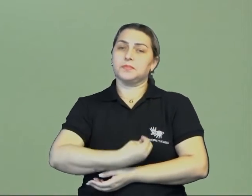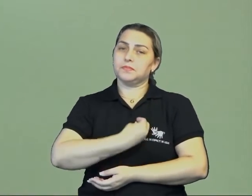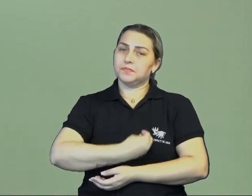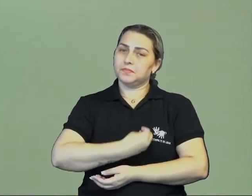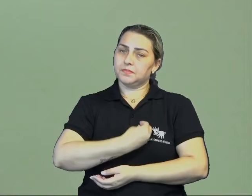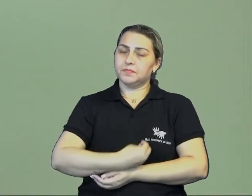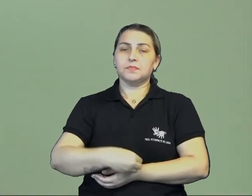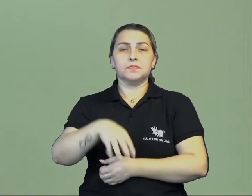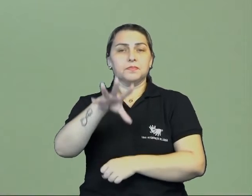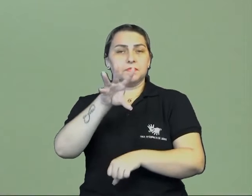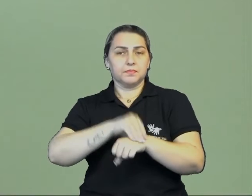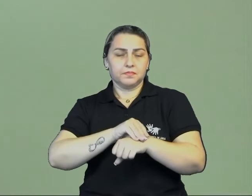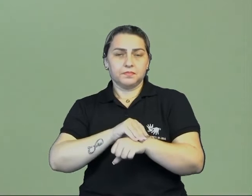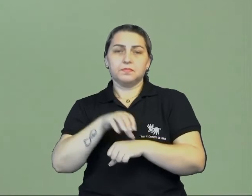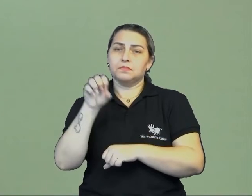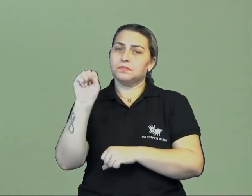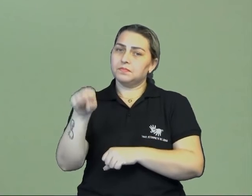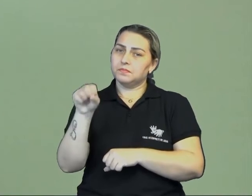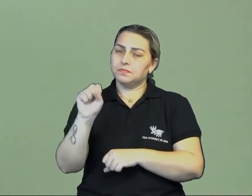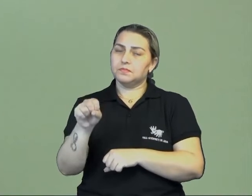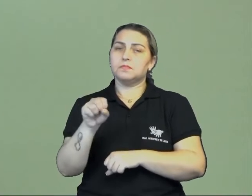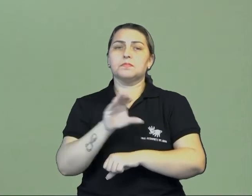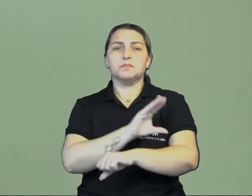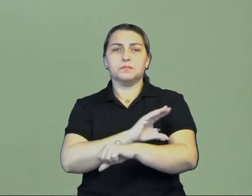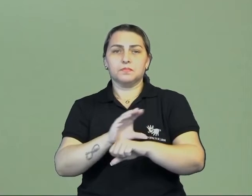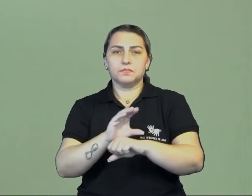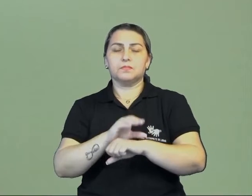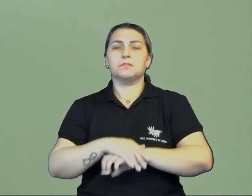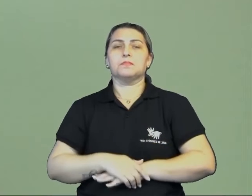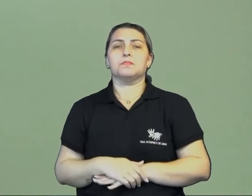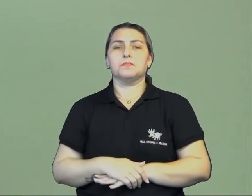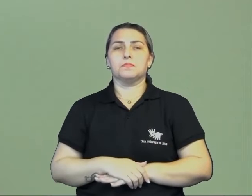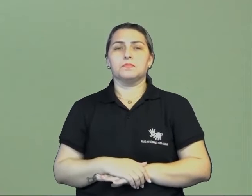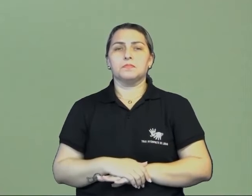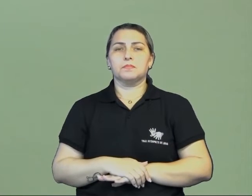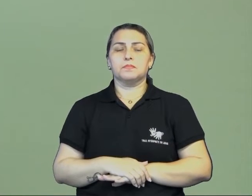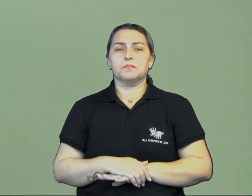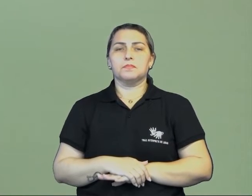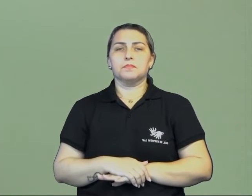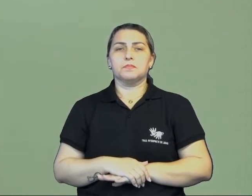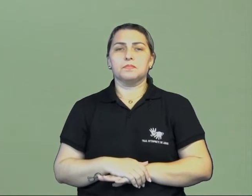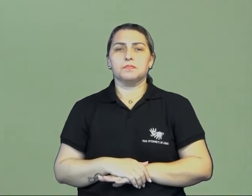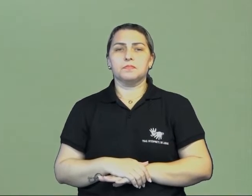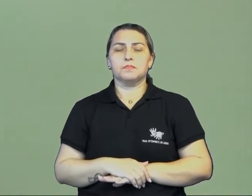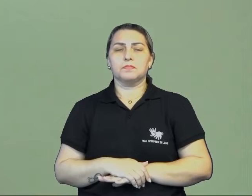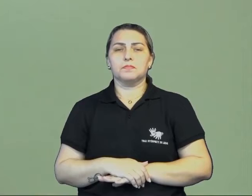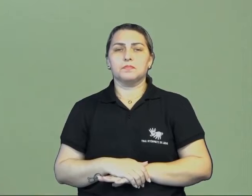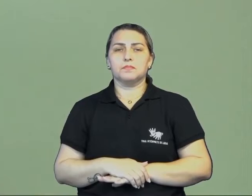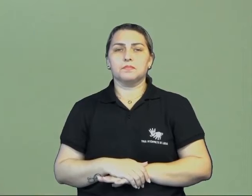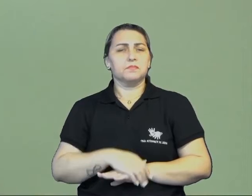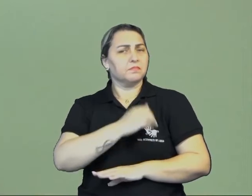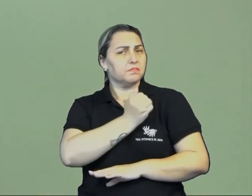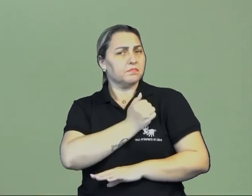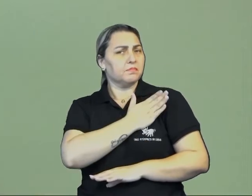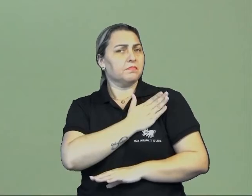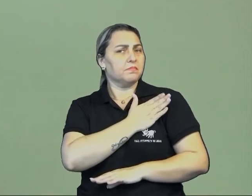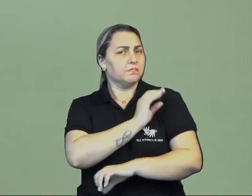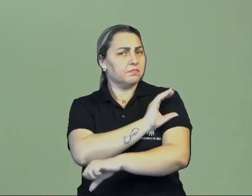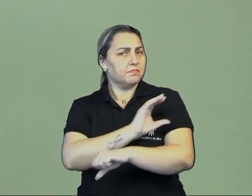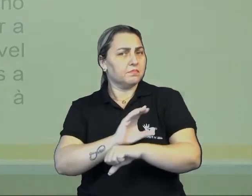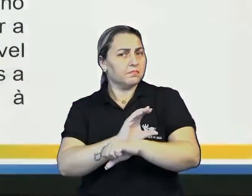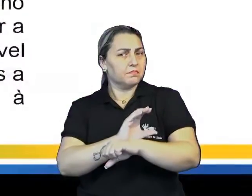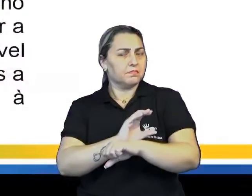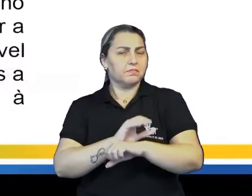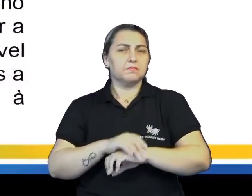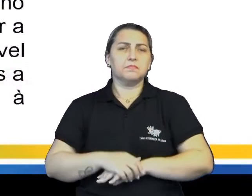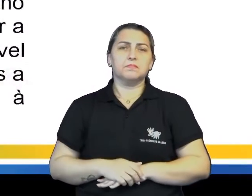aquele conhecimento. Então, sim, é cultura, tá? Para quem estava na dúvida, sim, é cultura. Olha o preconceito cultural aí. E vamos para a